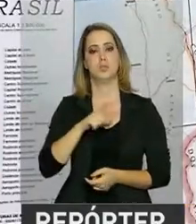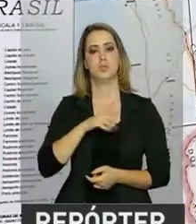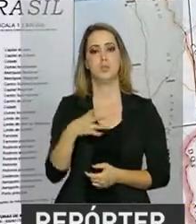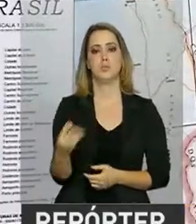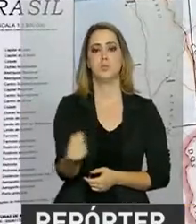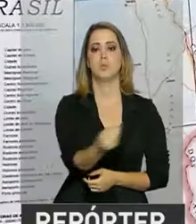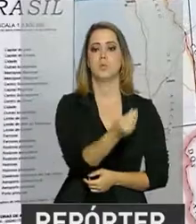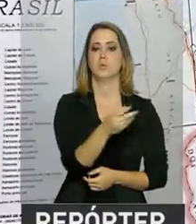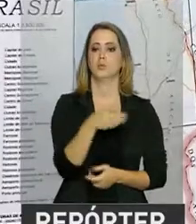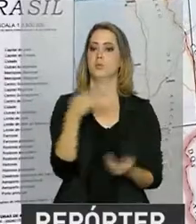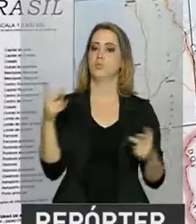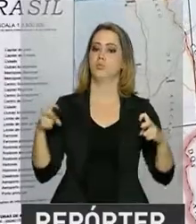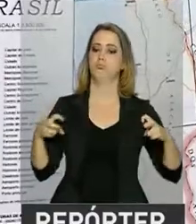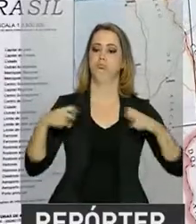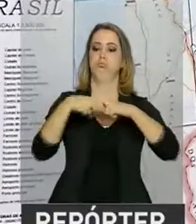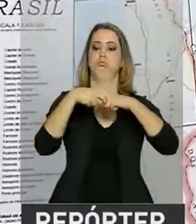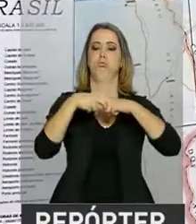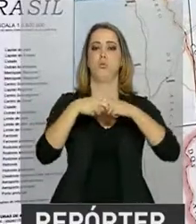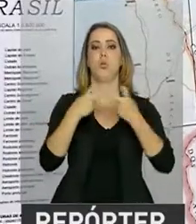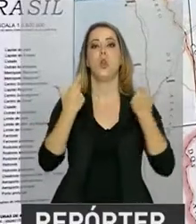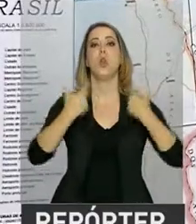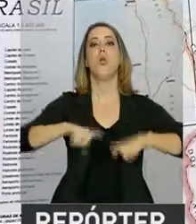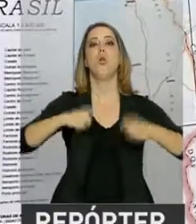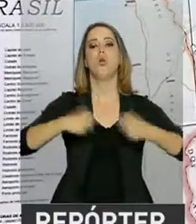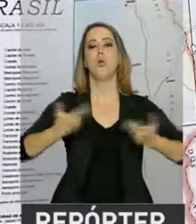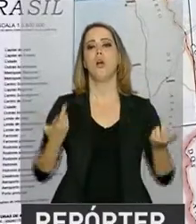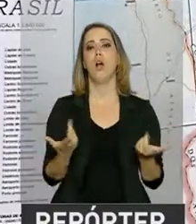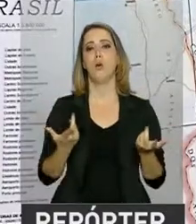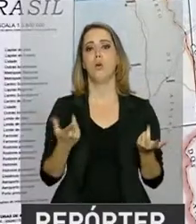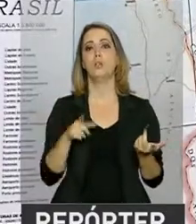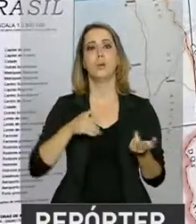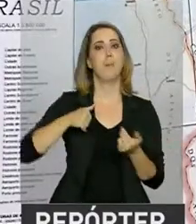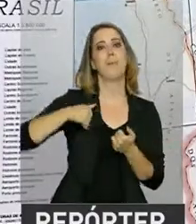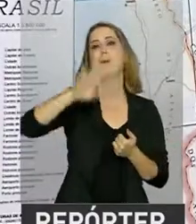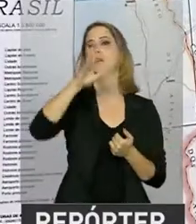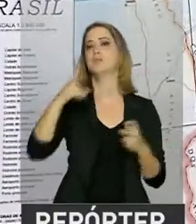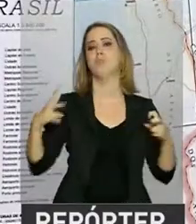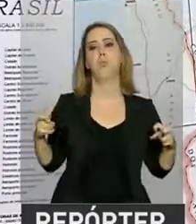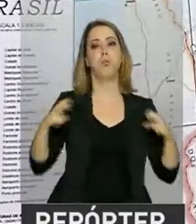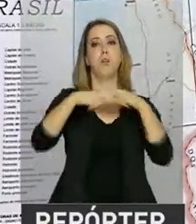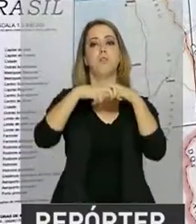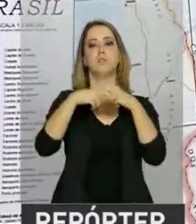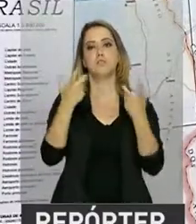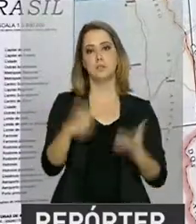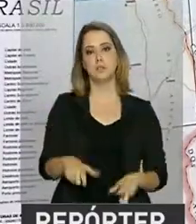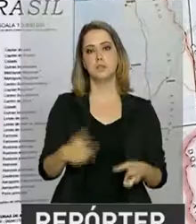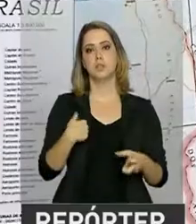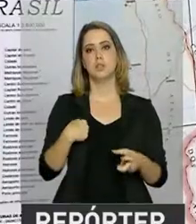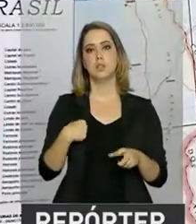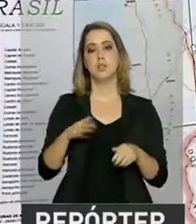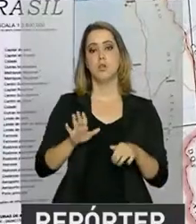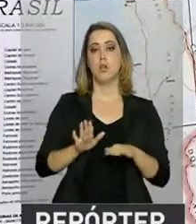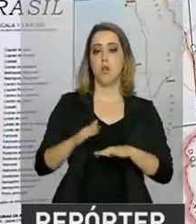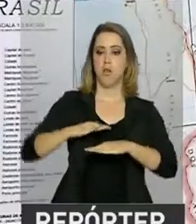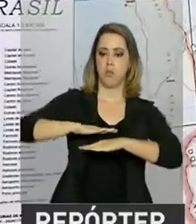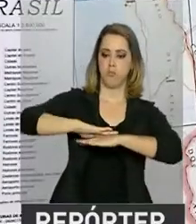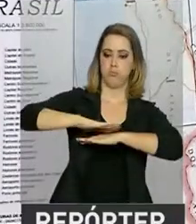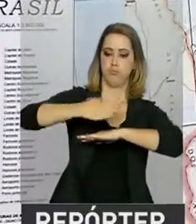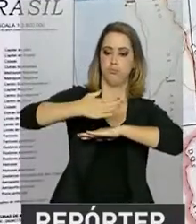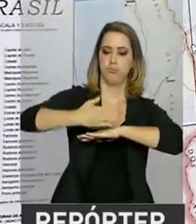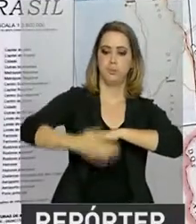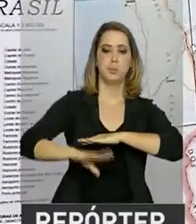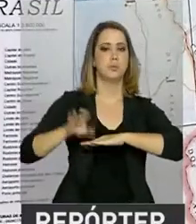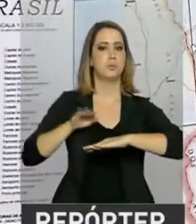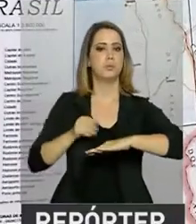acidentes nas rodovias. E que local de rodovias que mais ocorre um acidente? Nas lombadas, nas curvas,